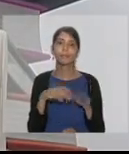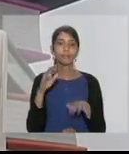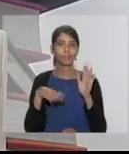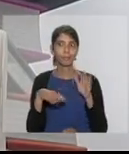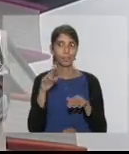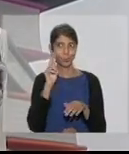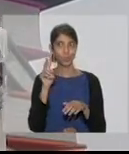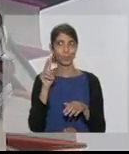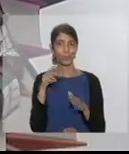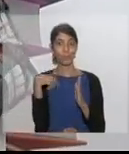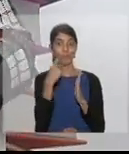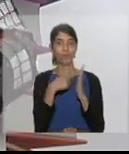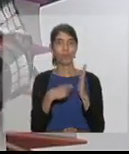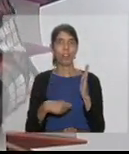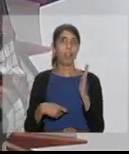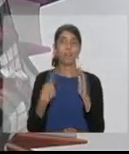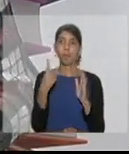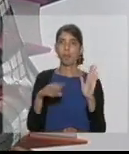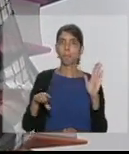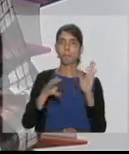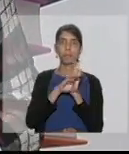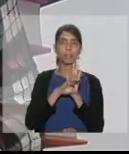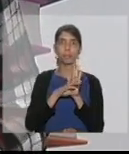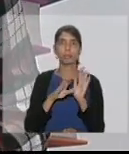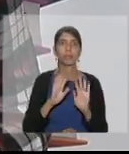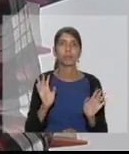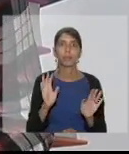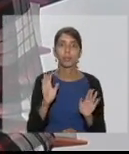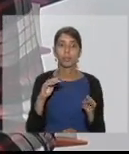alguns autores, por exemplo, eu escrevi um capítulo essa noite.